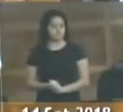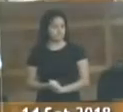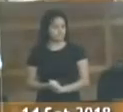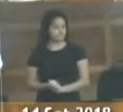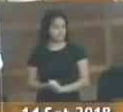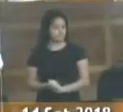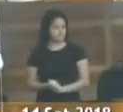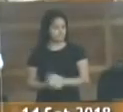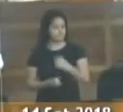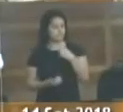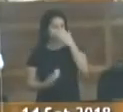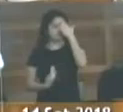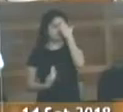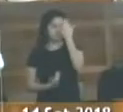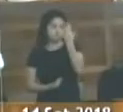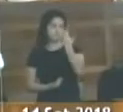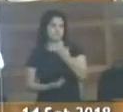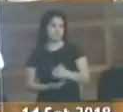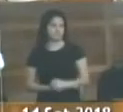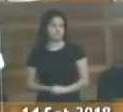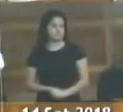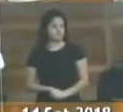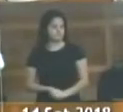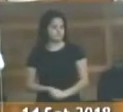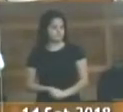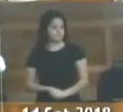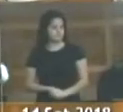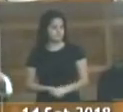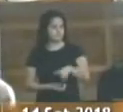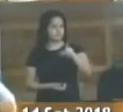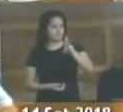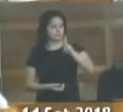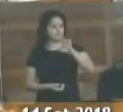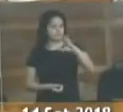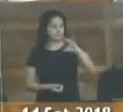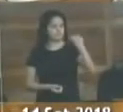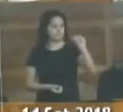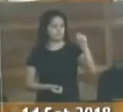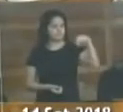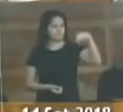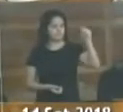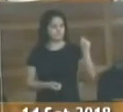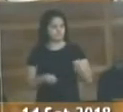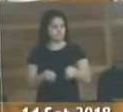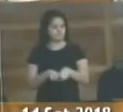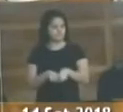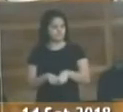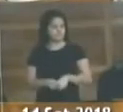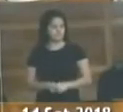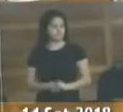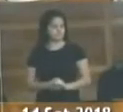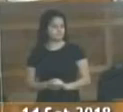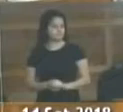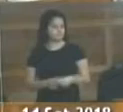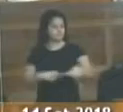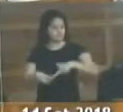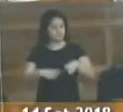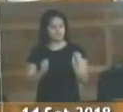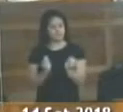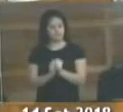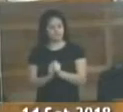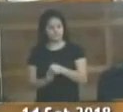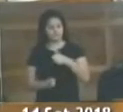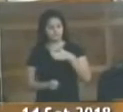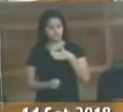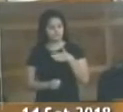mentores, agradecer a Luciana também, Luciana Santiago, que trabalha com a gente, que nos